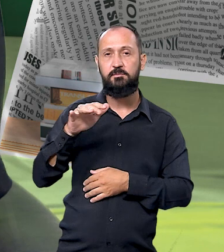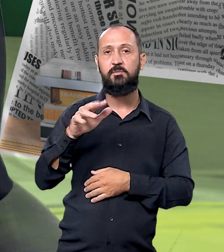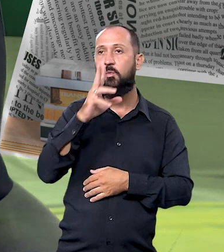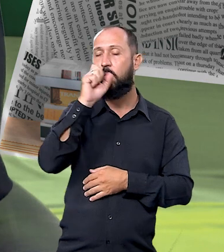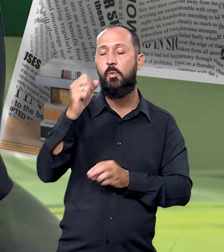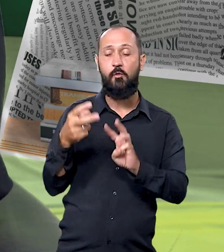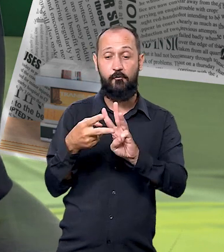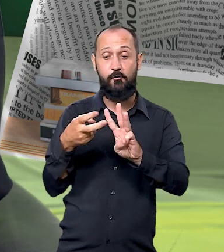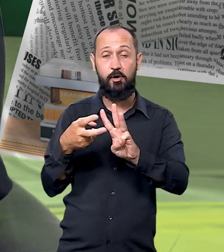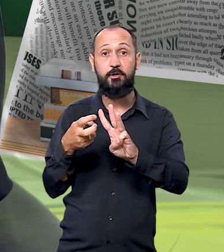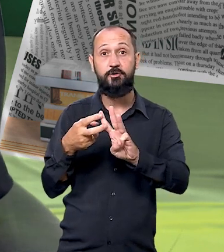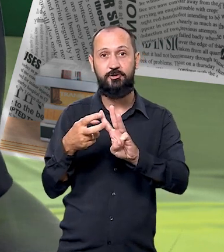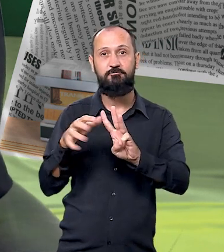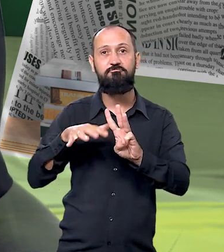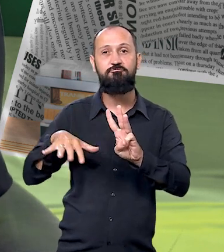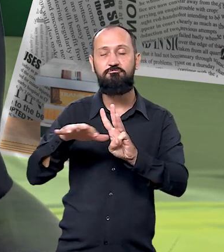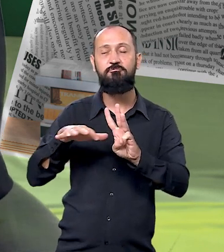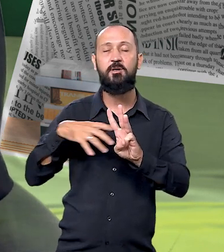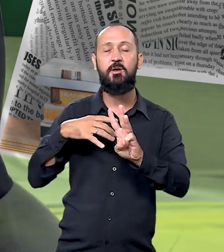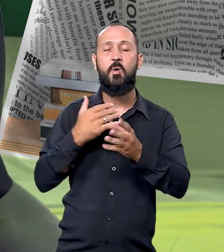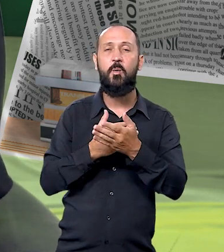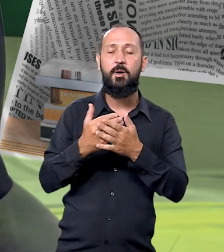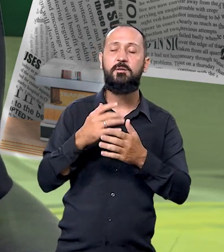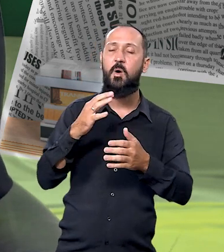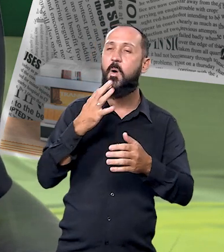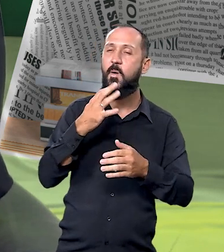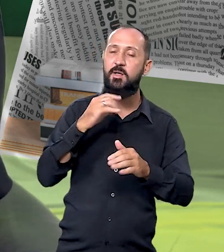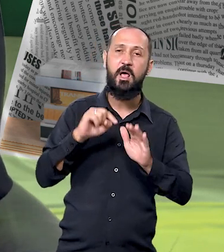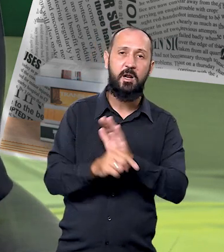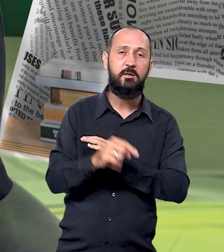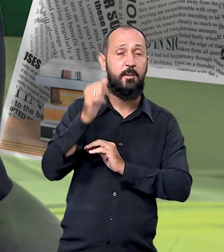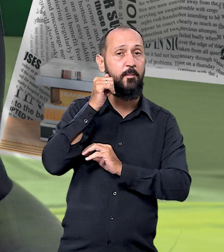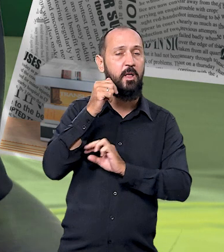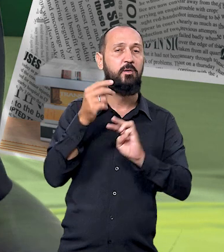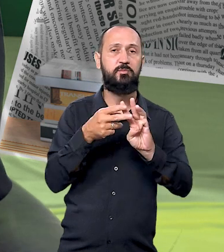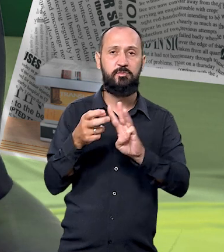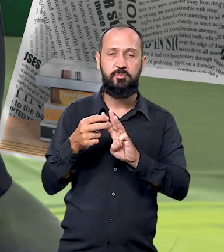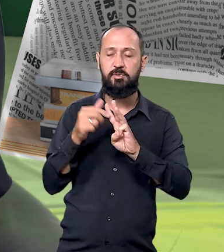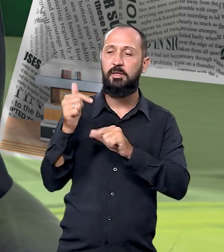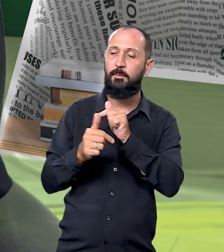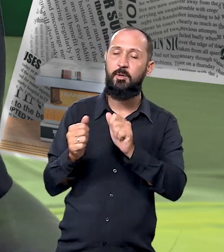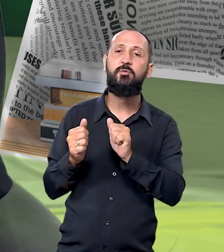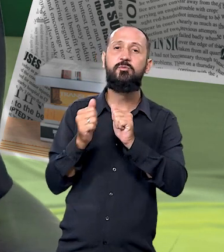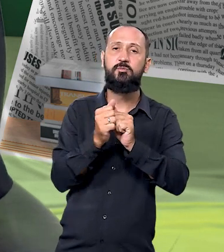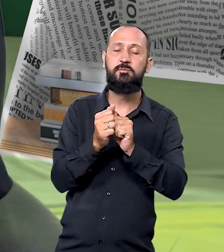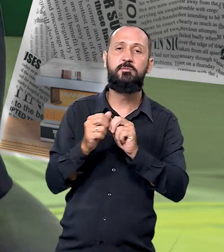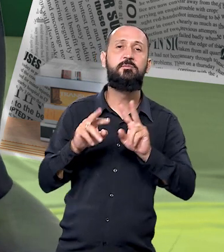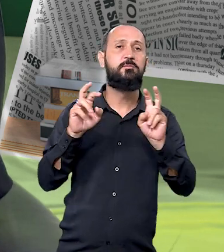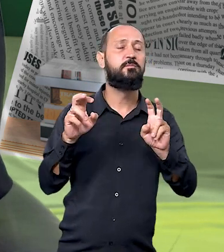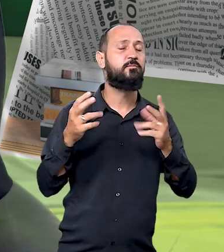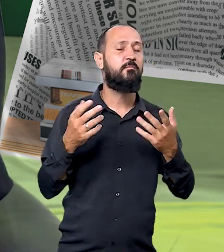região com uma expressiva população indígena, e começo também uma caminhada de conhecer a realidade das mulheres indígenas e caminhar com